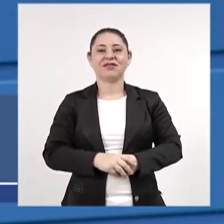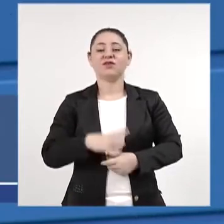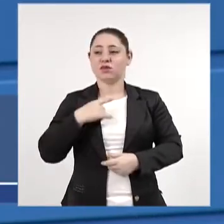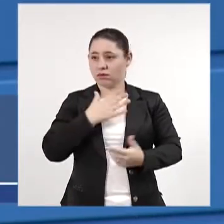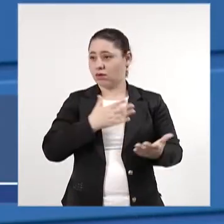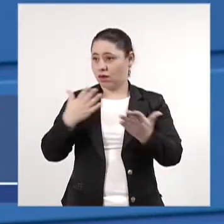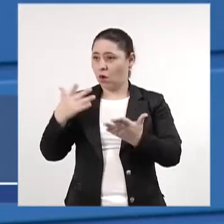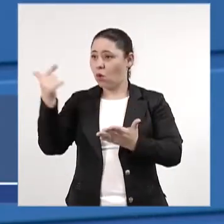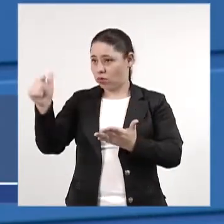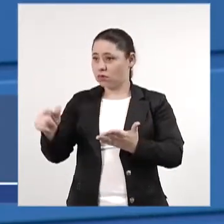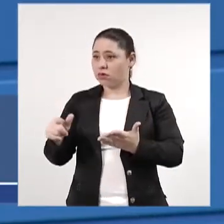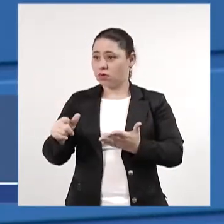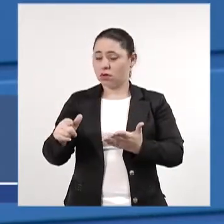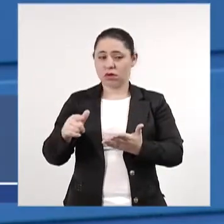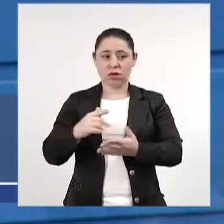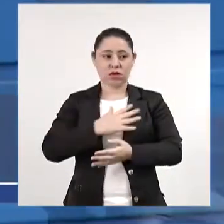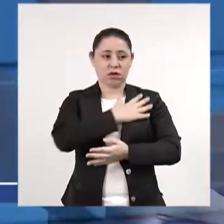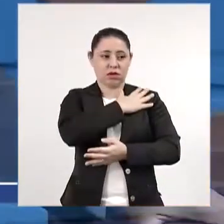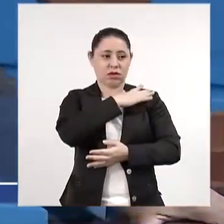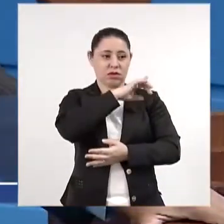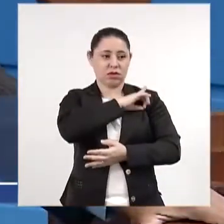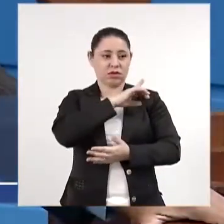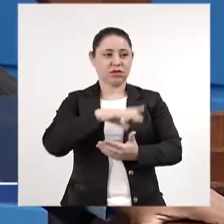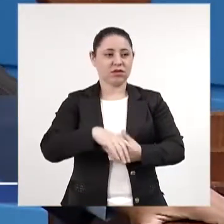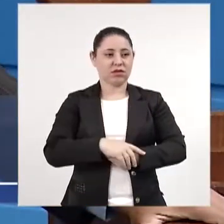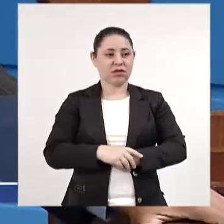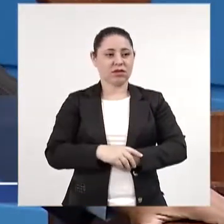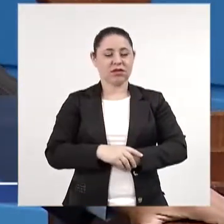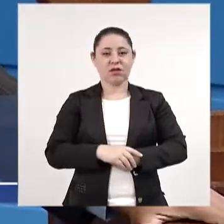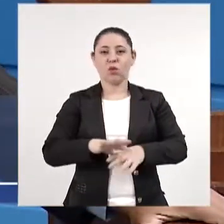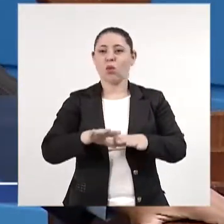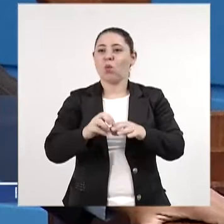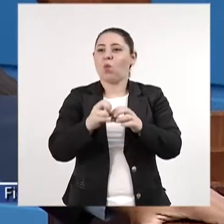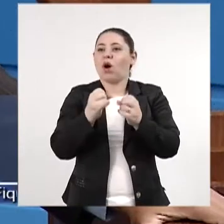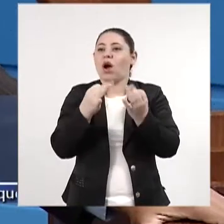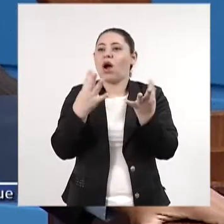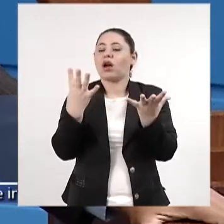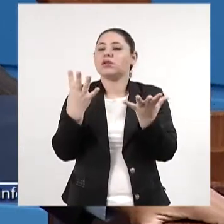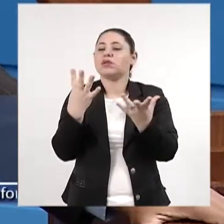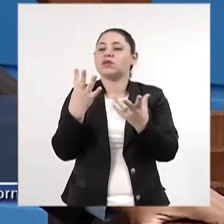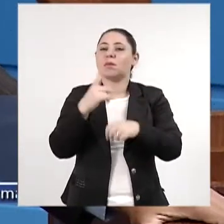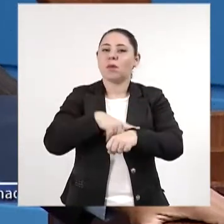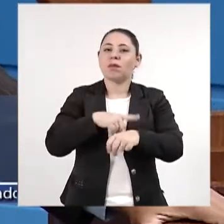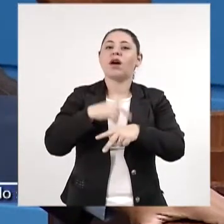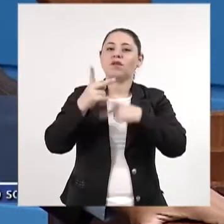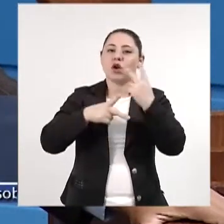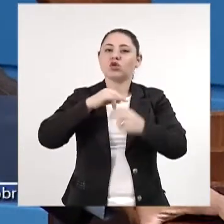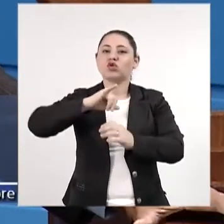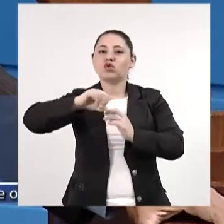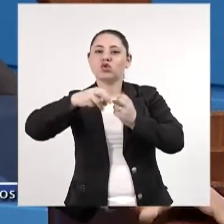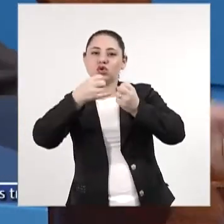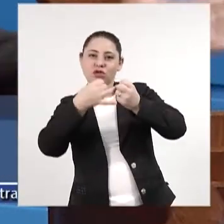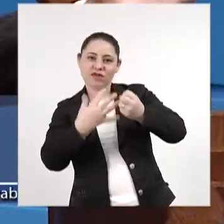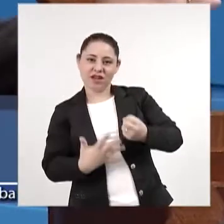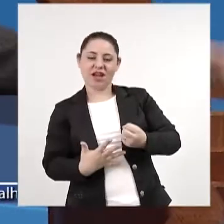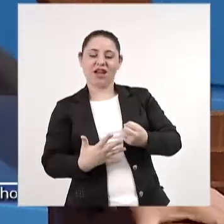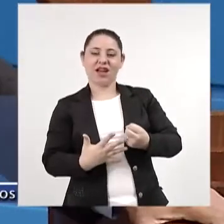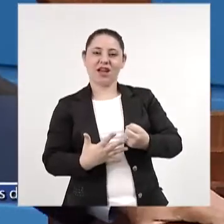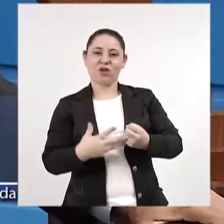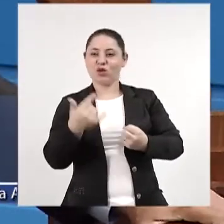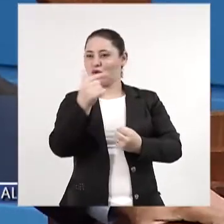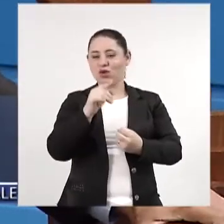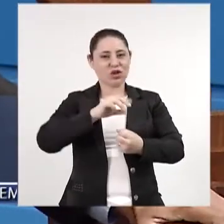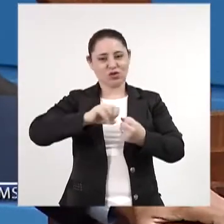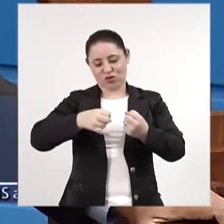ao deputado Coronel Davi? Quantos à parte forem necessários para ele justificar ou injustificar na tribuna dessa